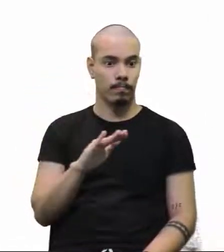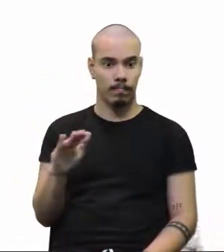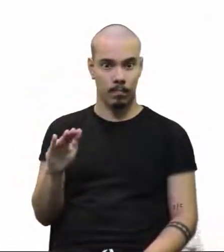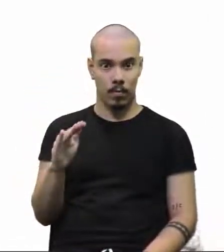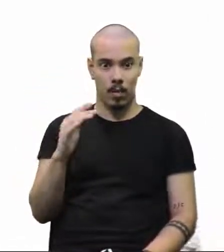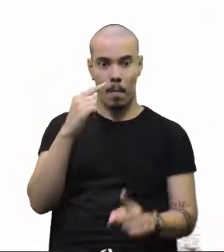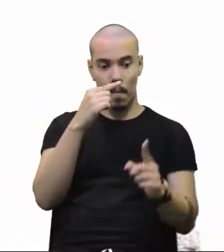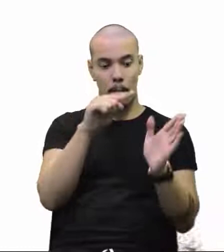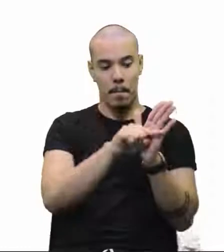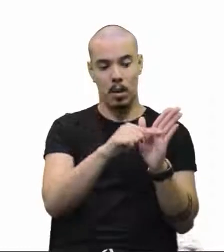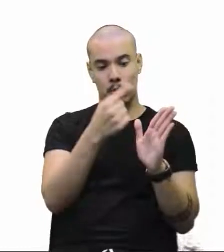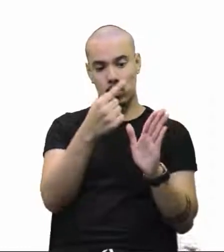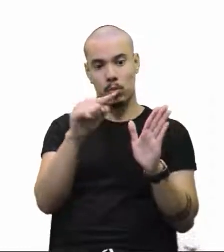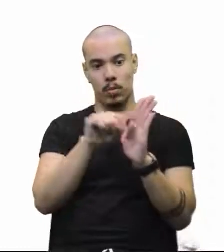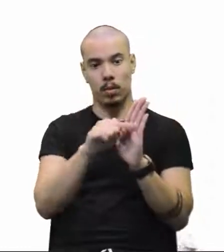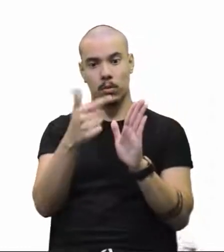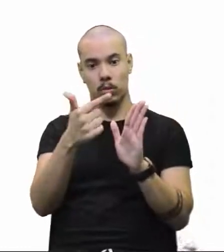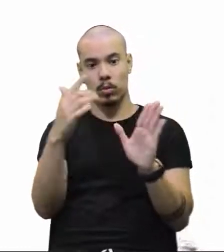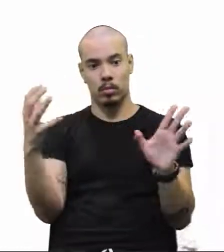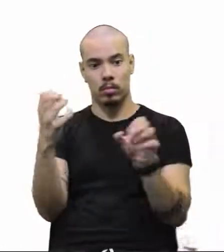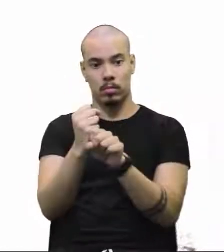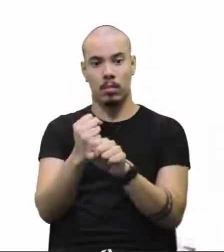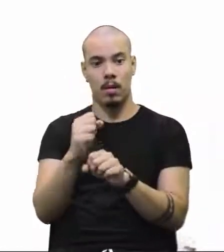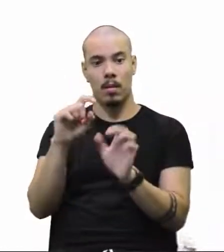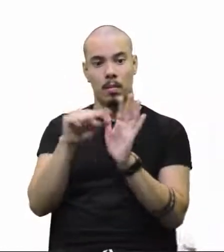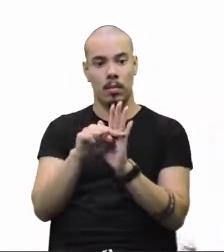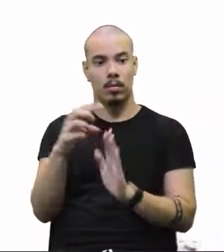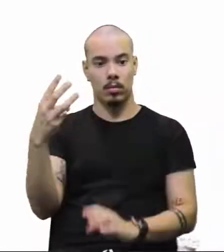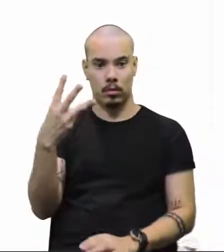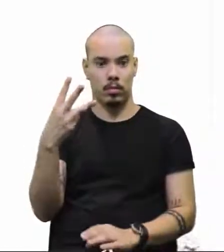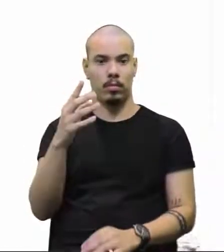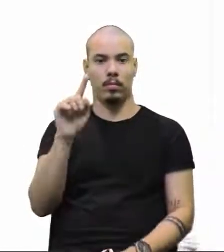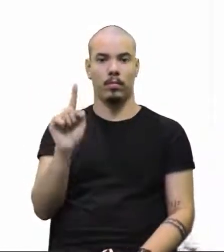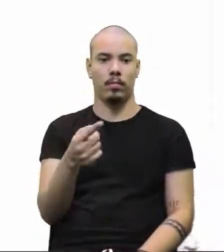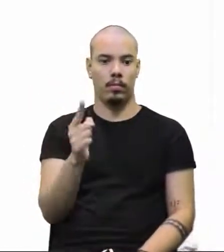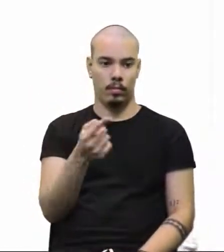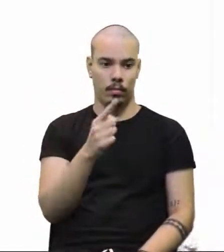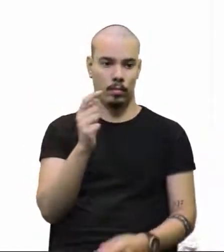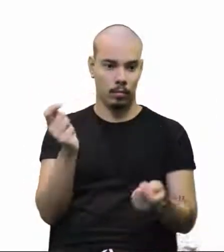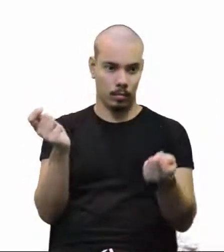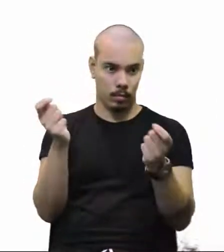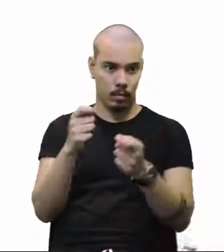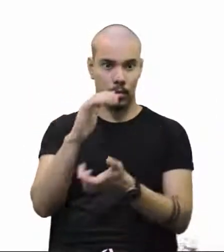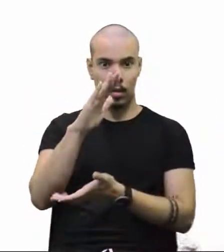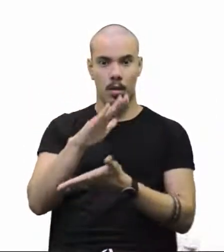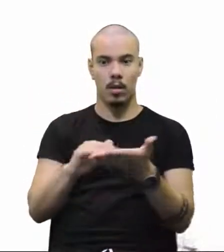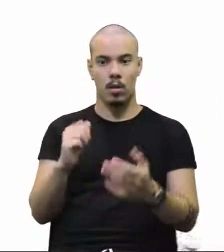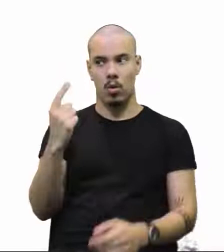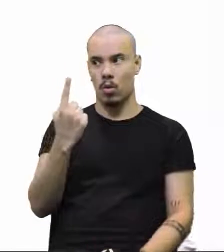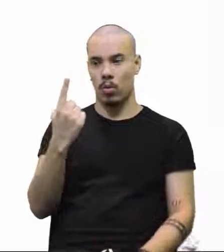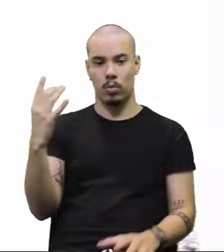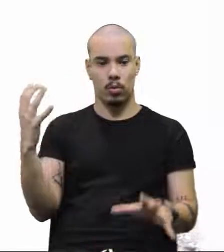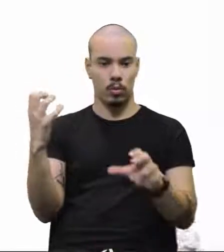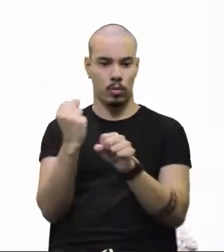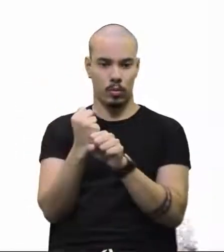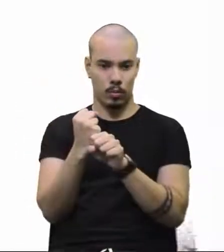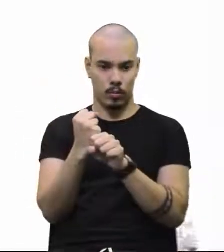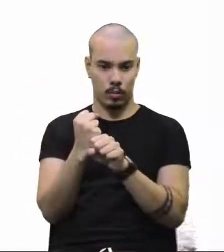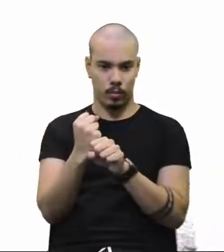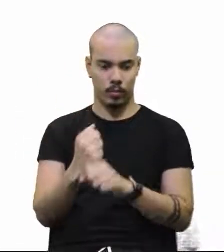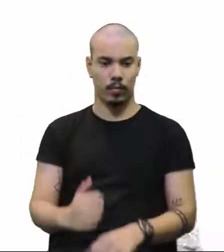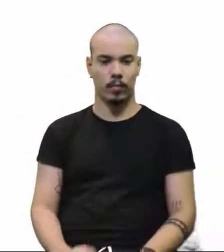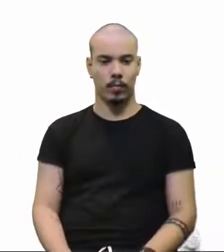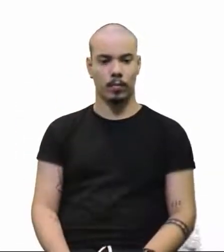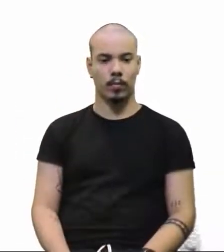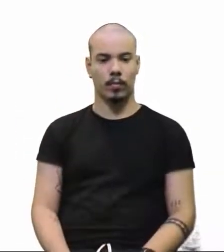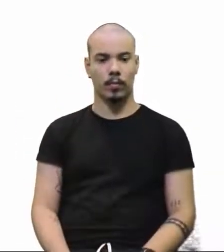3. Beleza? Aí eu posso transformar em quê? Notação científica. Reduzo 1, somo aqui, né? Então vai